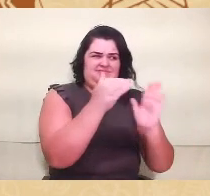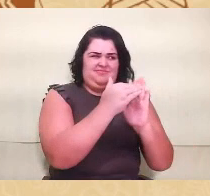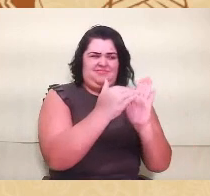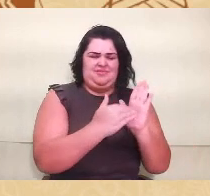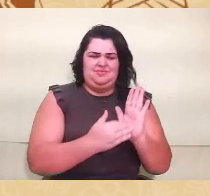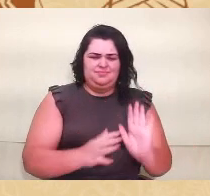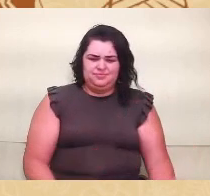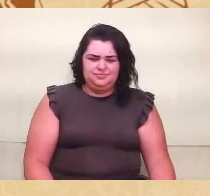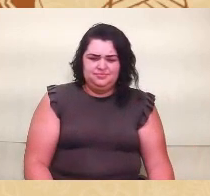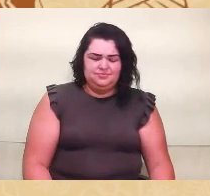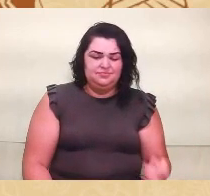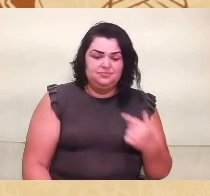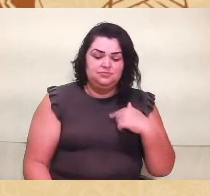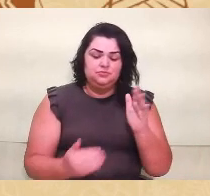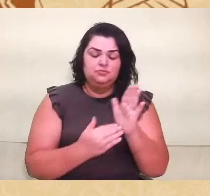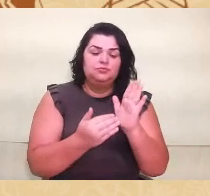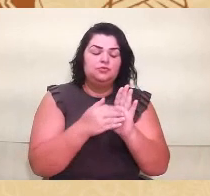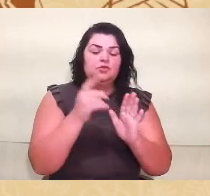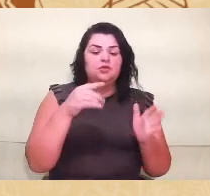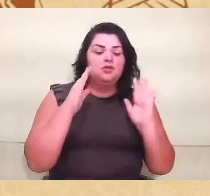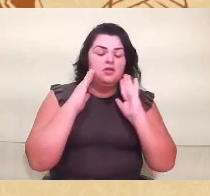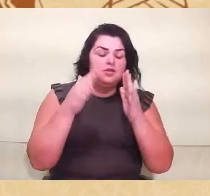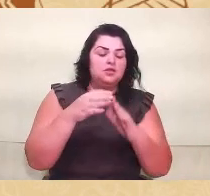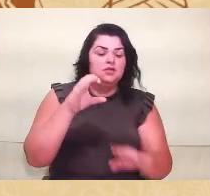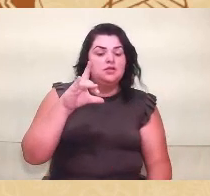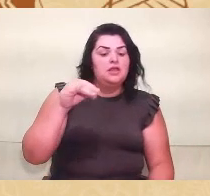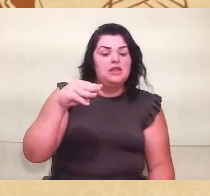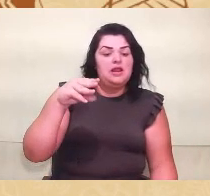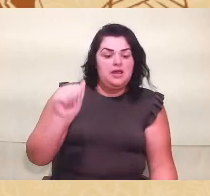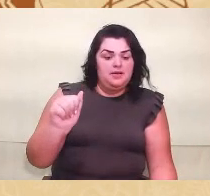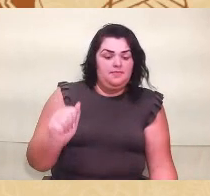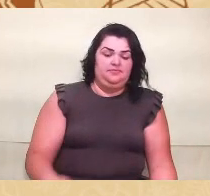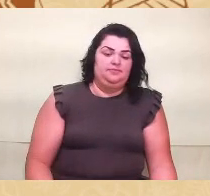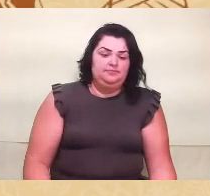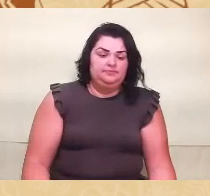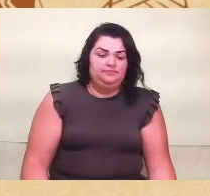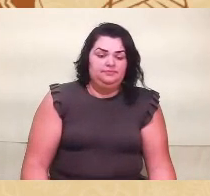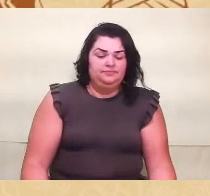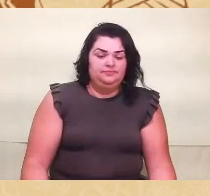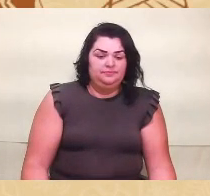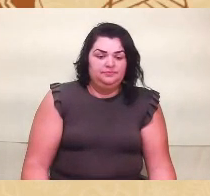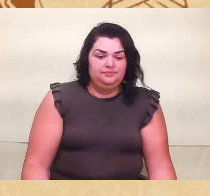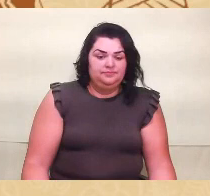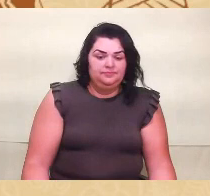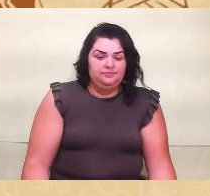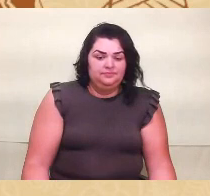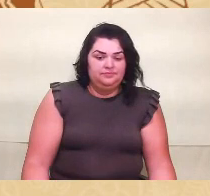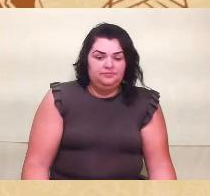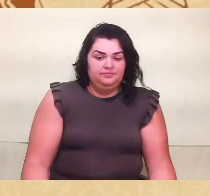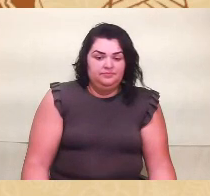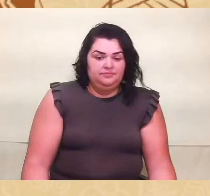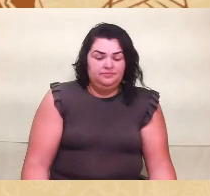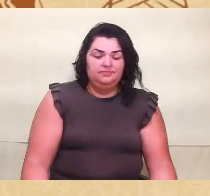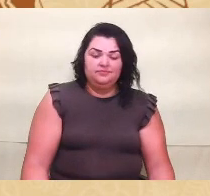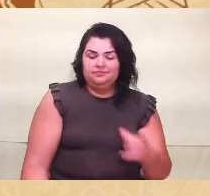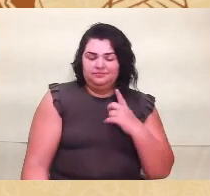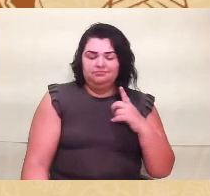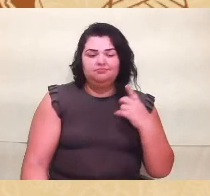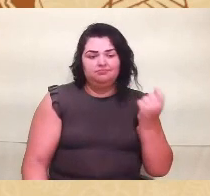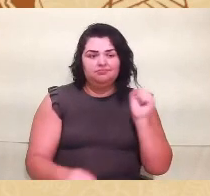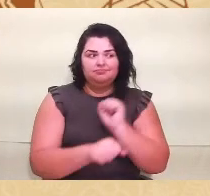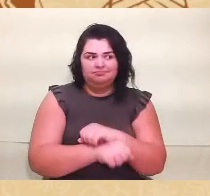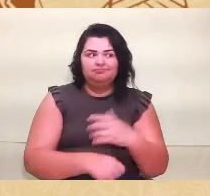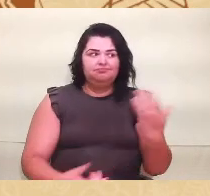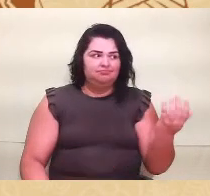Utópico, para mim, é a conferência do clima, a COP26. Alguém acredita naquilo, né? Vamos parar com...